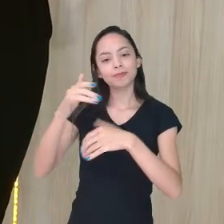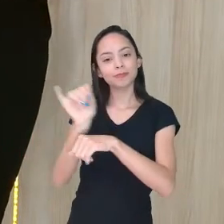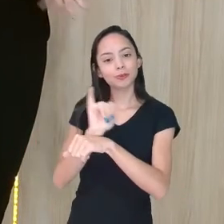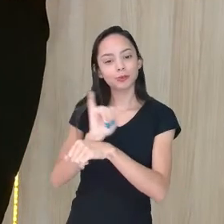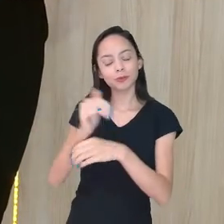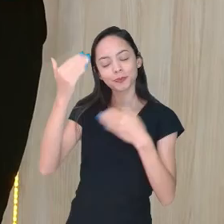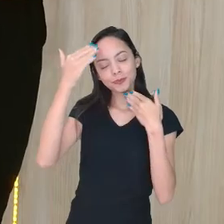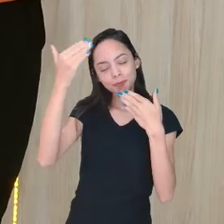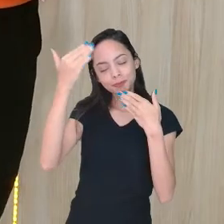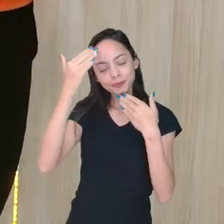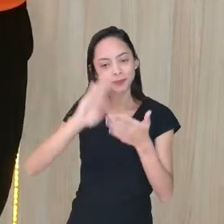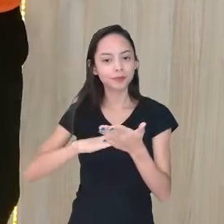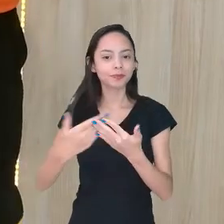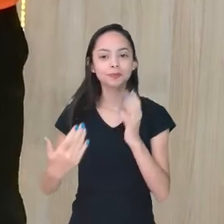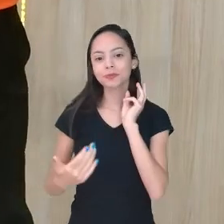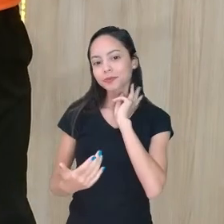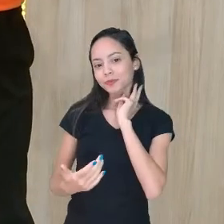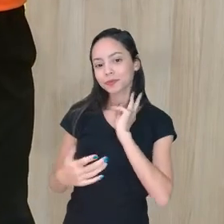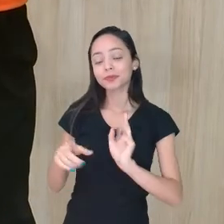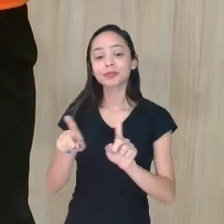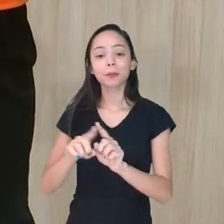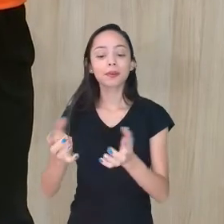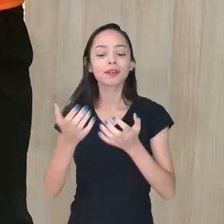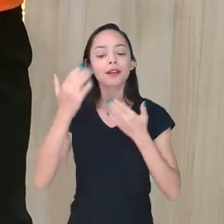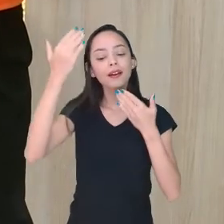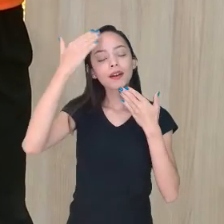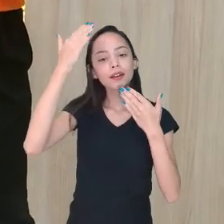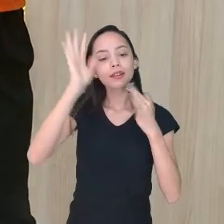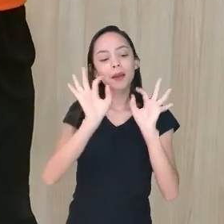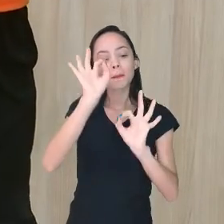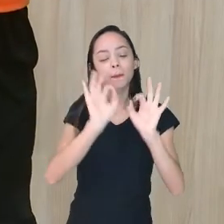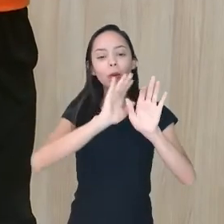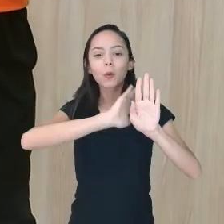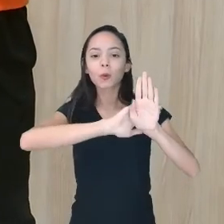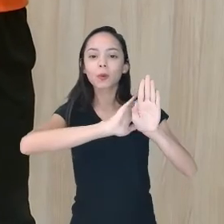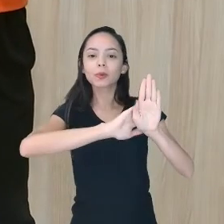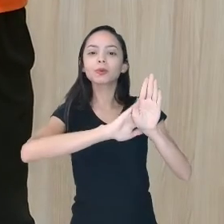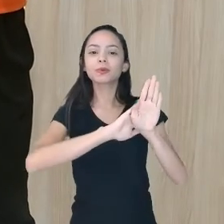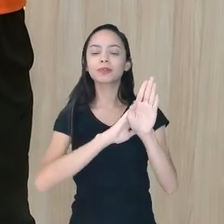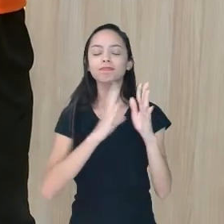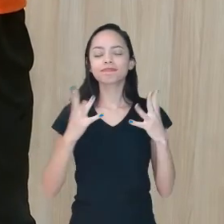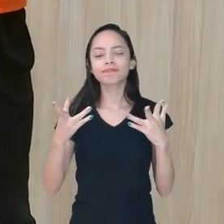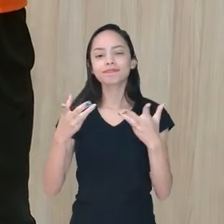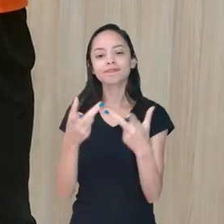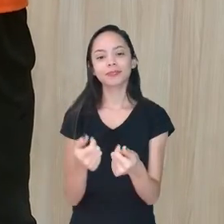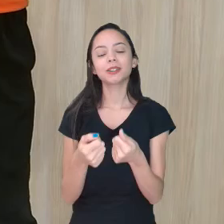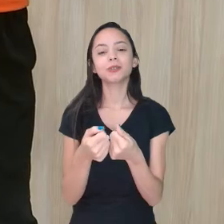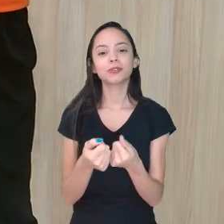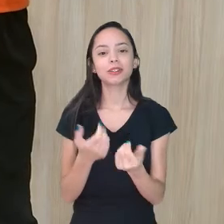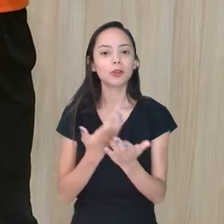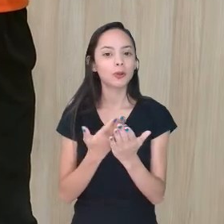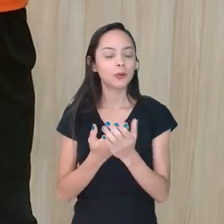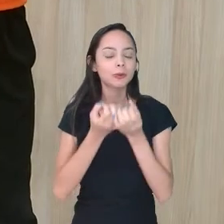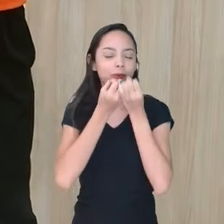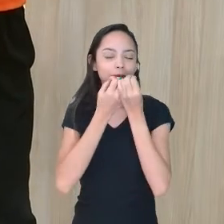obrigada. Quero também agradecer a produção maravilhosa que permite que essas aulas cheguem até vocês com qualidade,